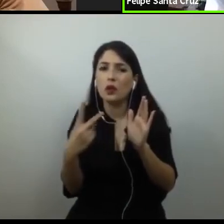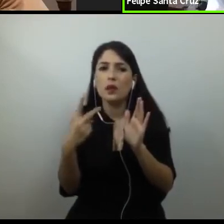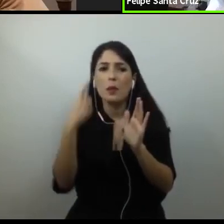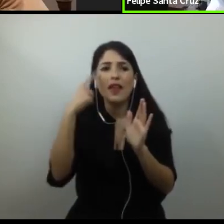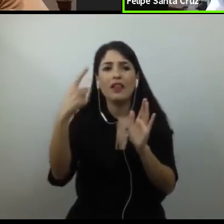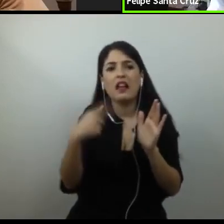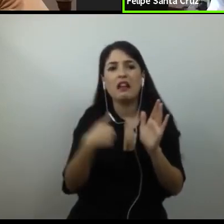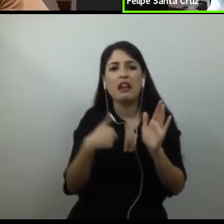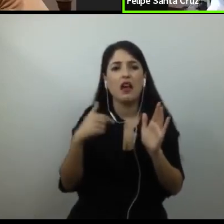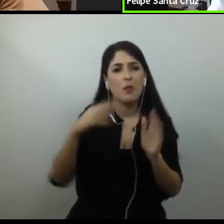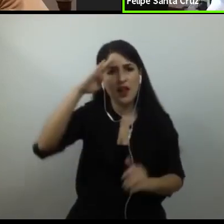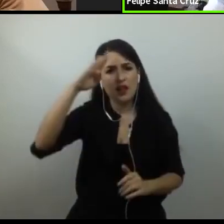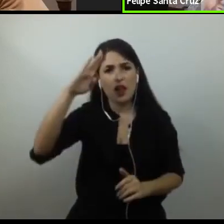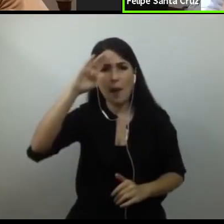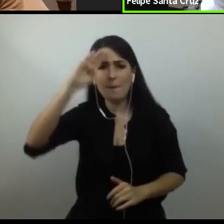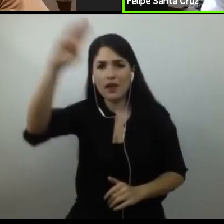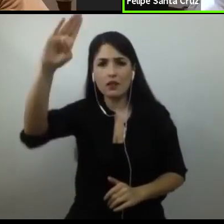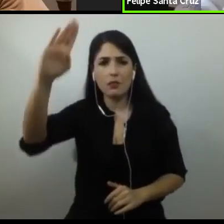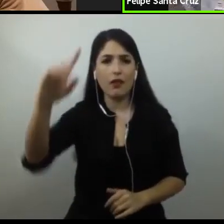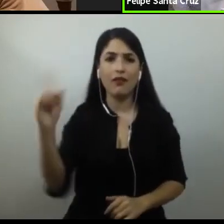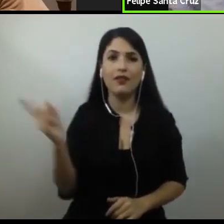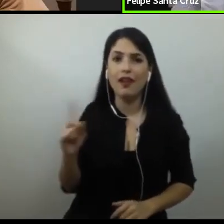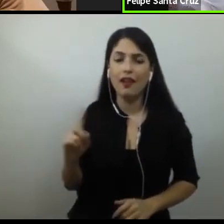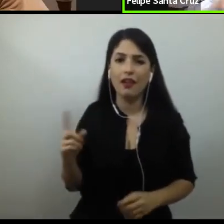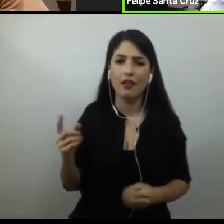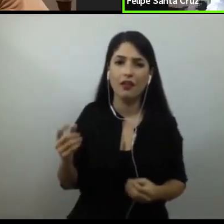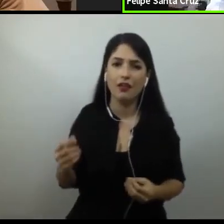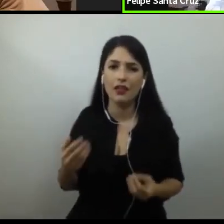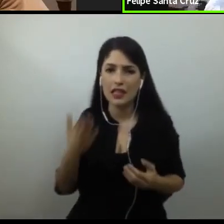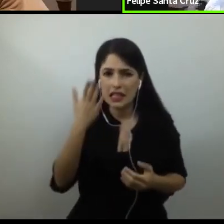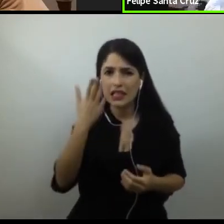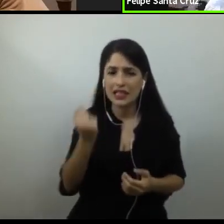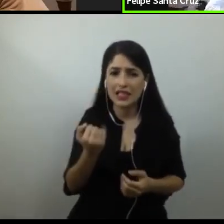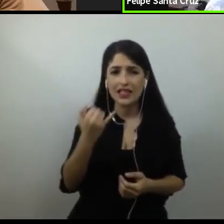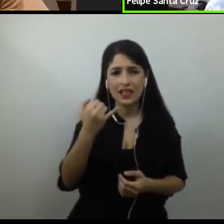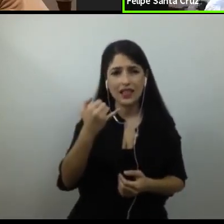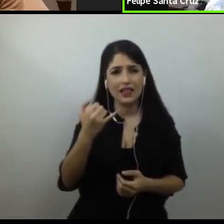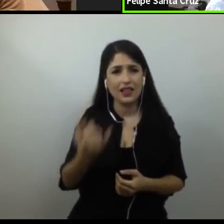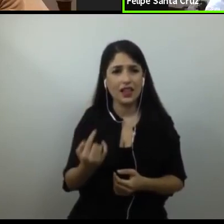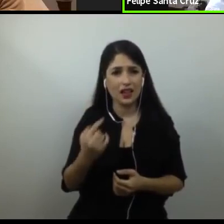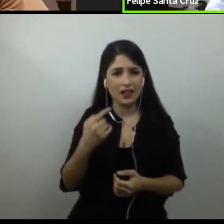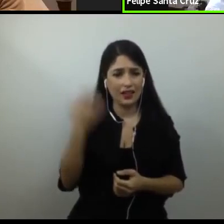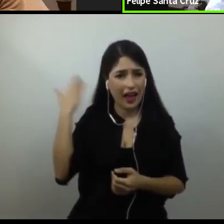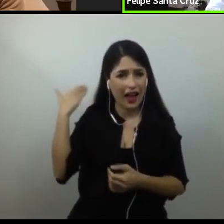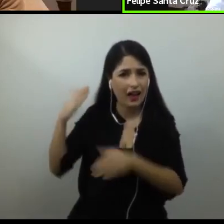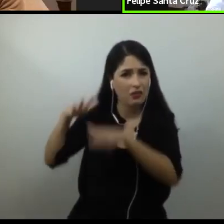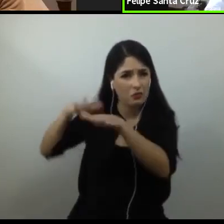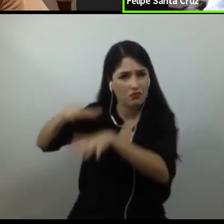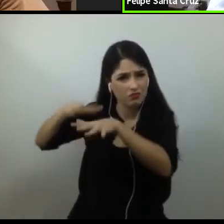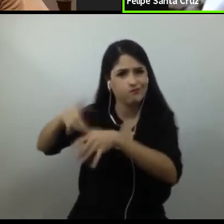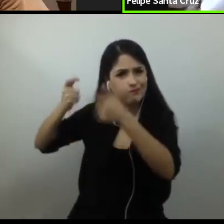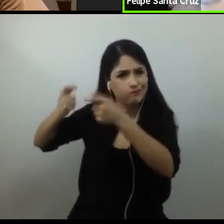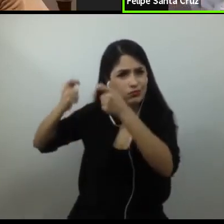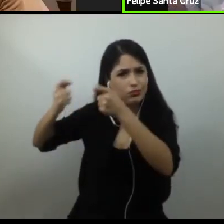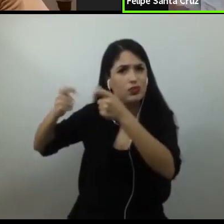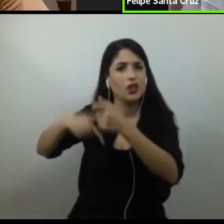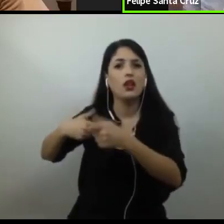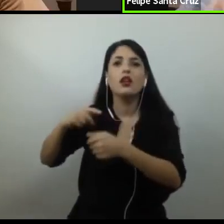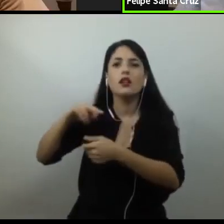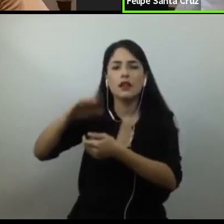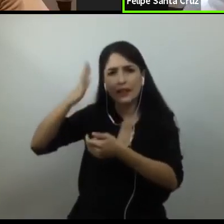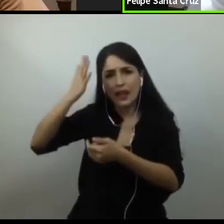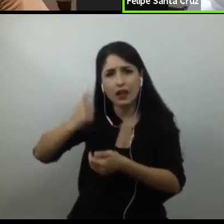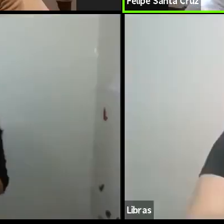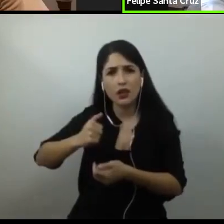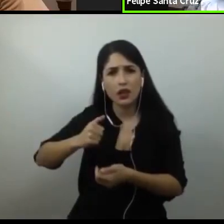os bastidores da Constituinte sabe que o general, que na época era o ministro do Exército, queria a repetição